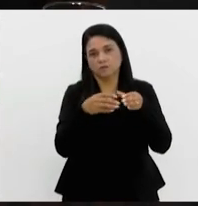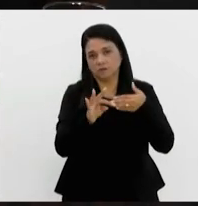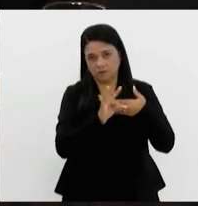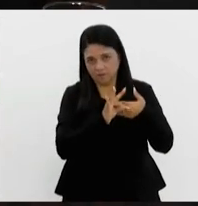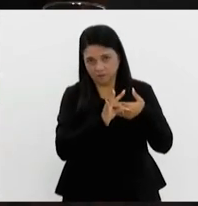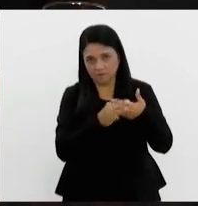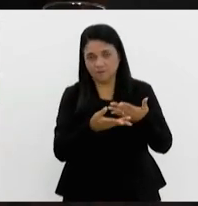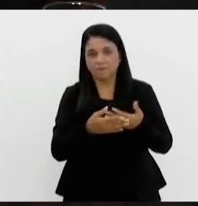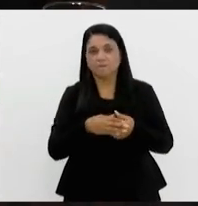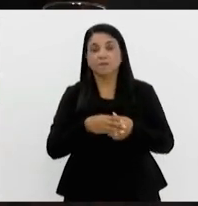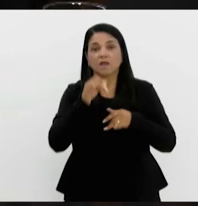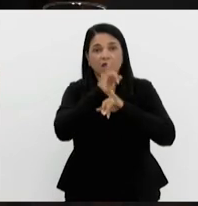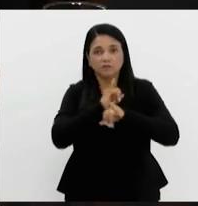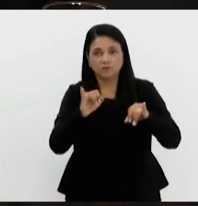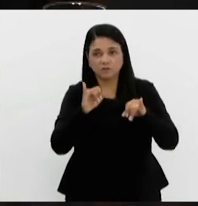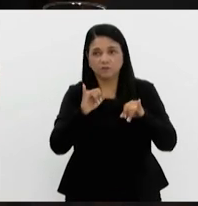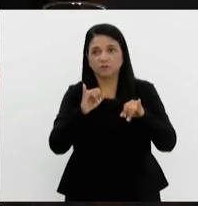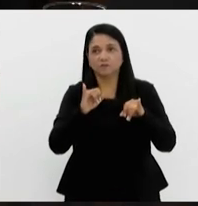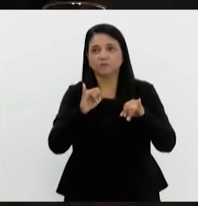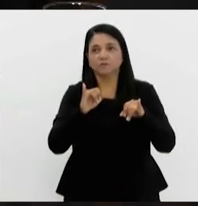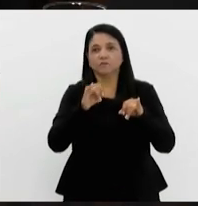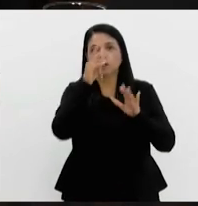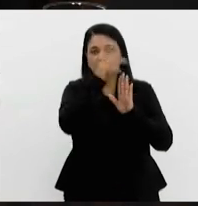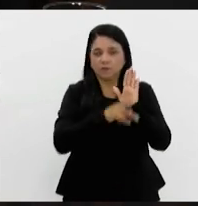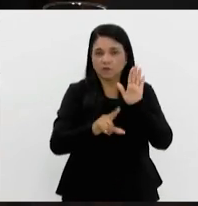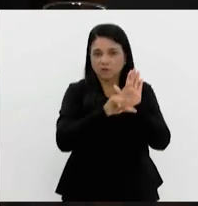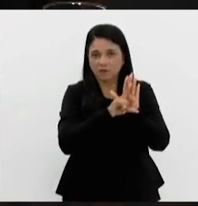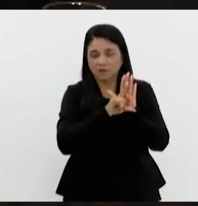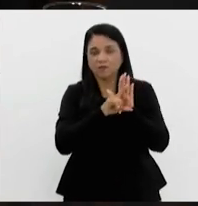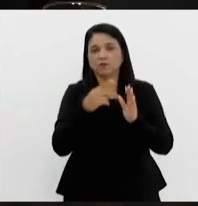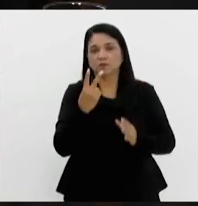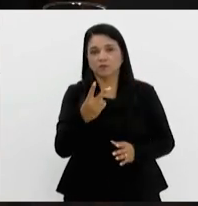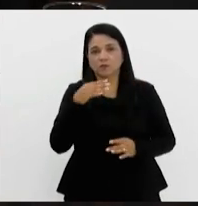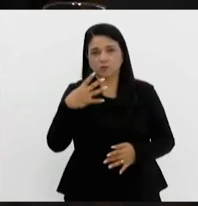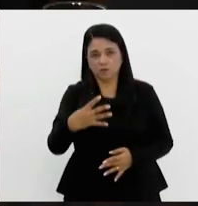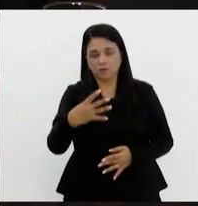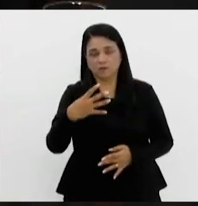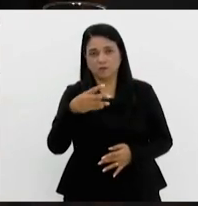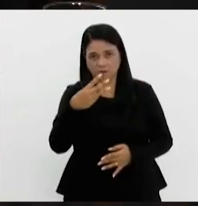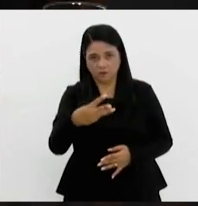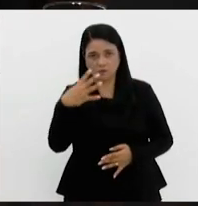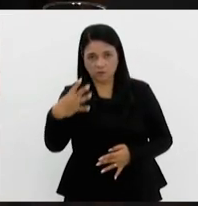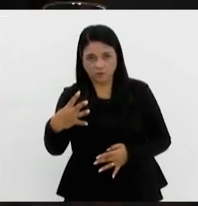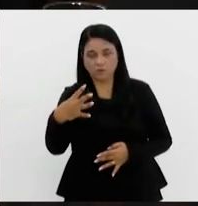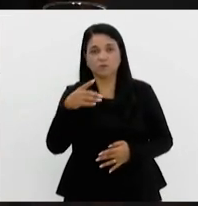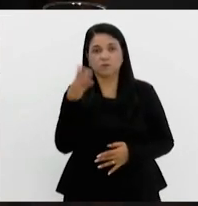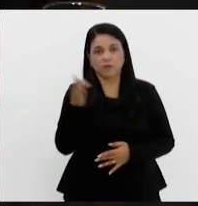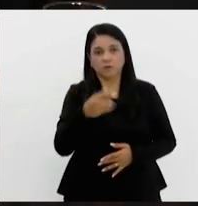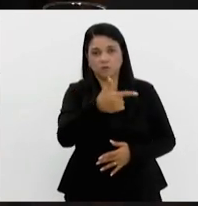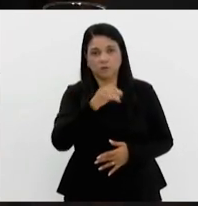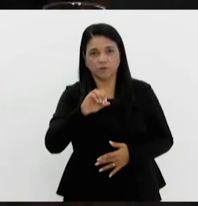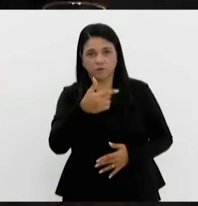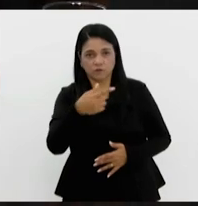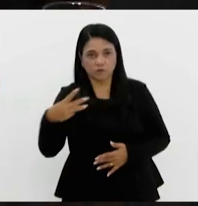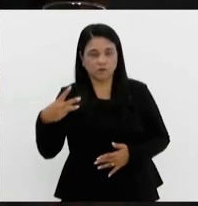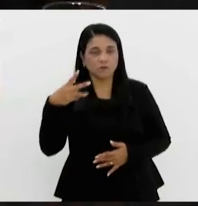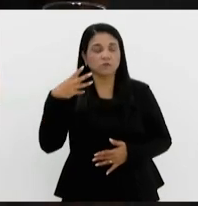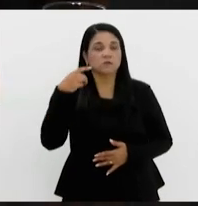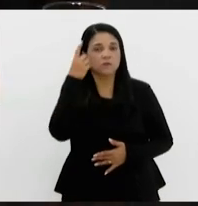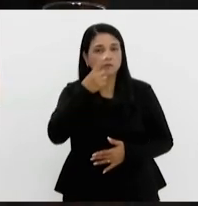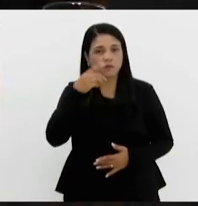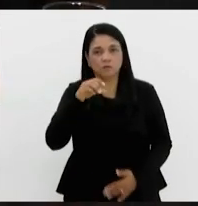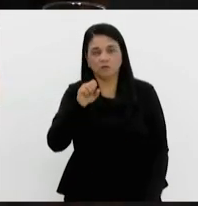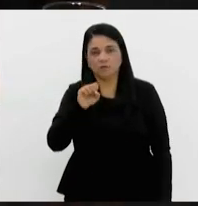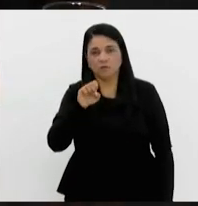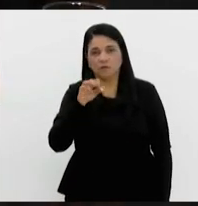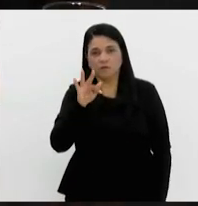técnicas. Anuncio projeto de lei número 234 de 2023, de autoria do deputado Felipinho